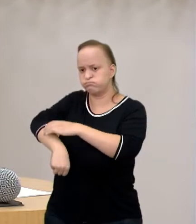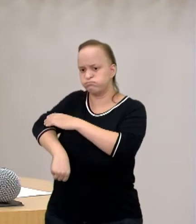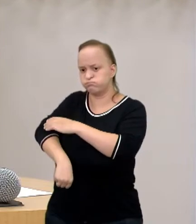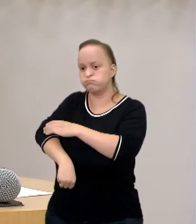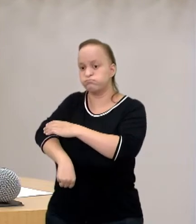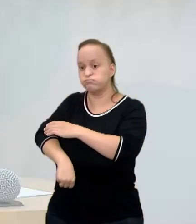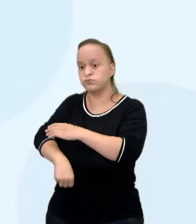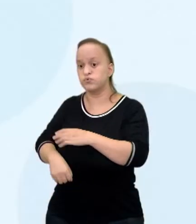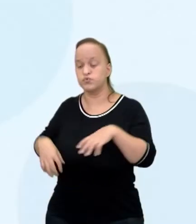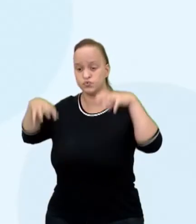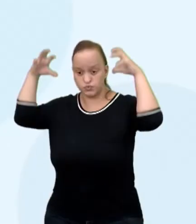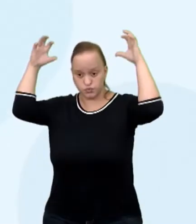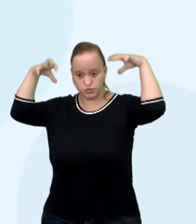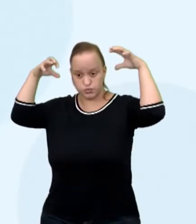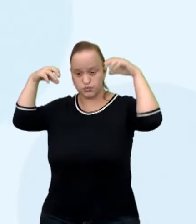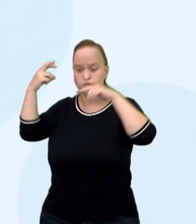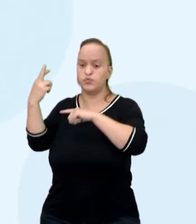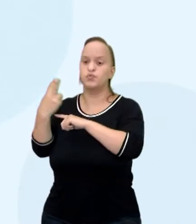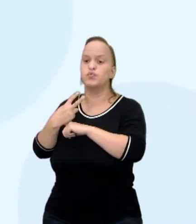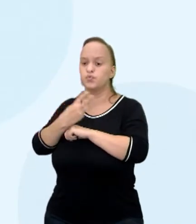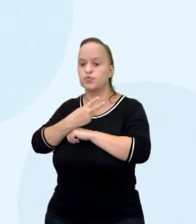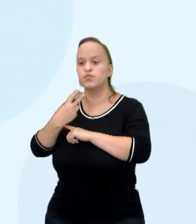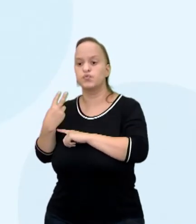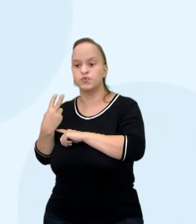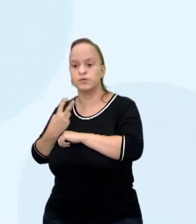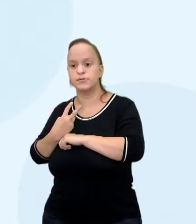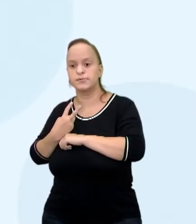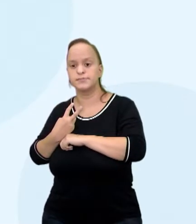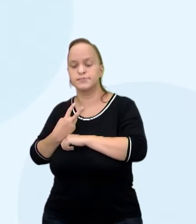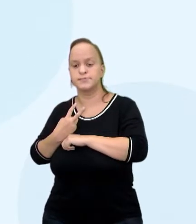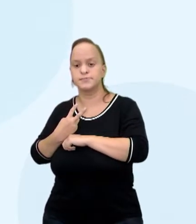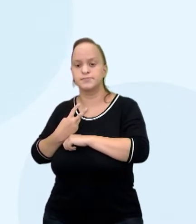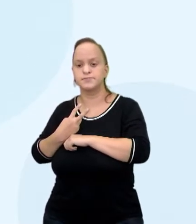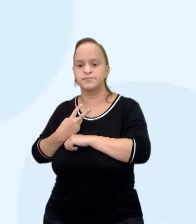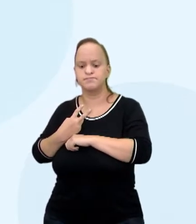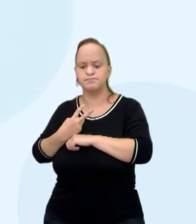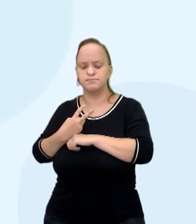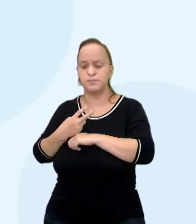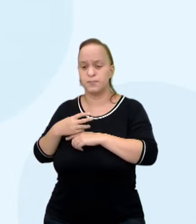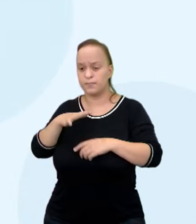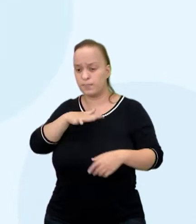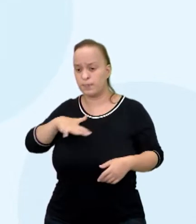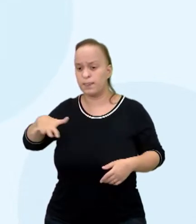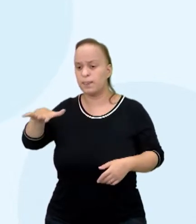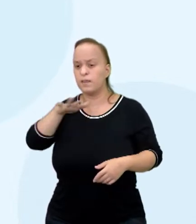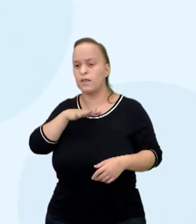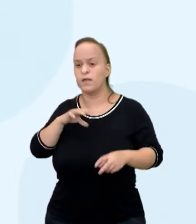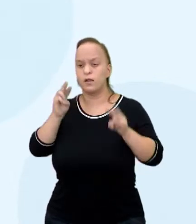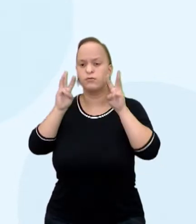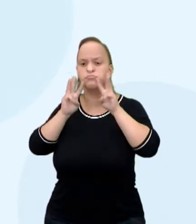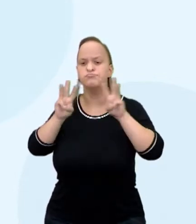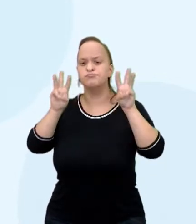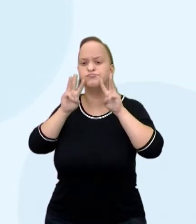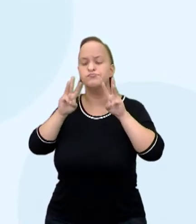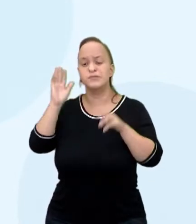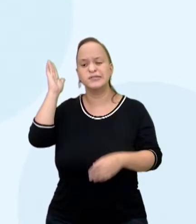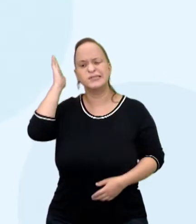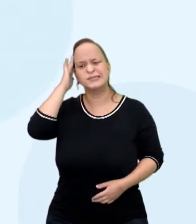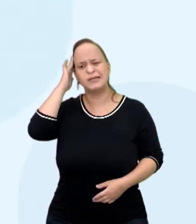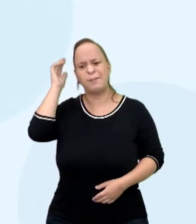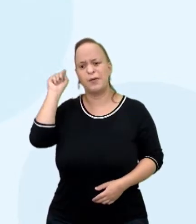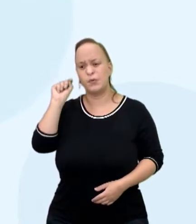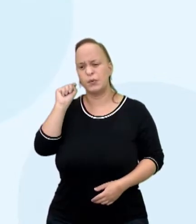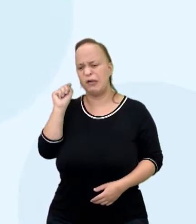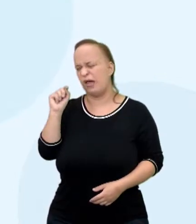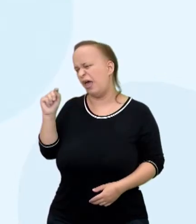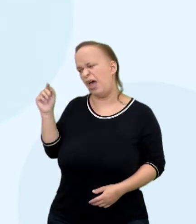questões norteadoras. E, ó, tem mais uma. O que você sabe sobre o mercado publicitário? Tudo que você sabe. Ah, professora, não sei nada, não tem